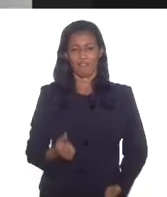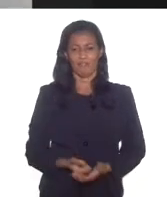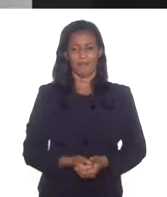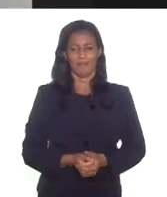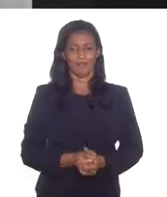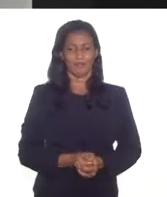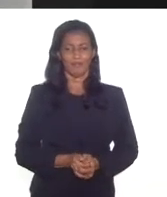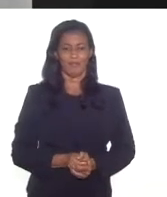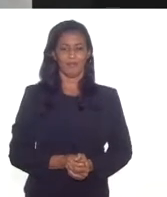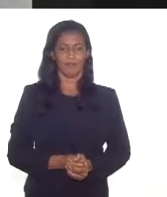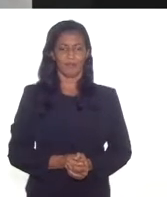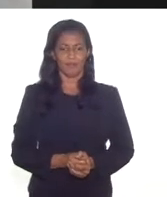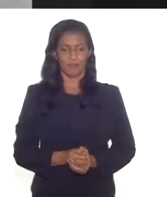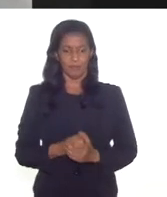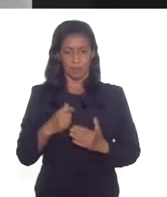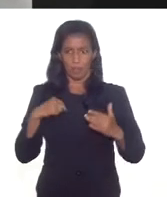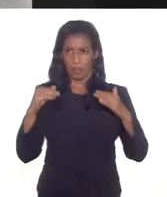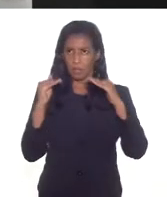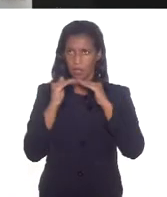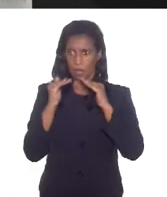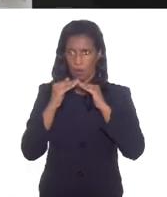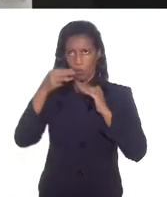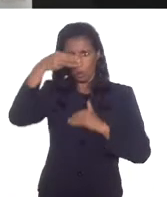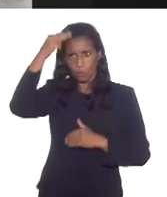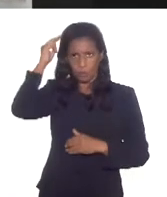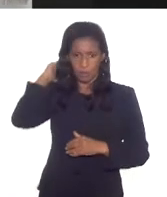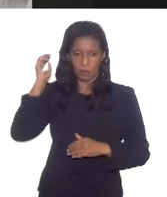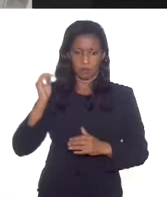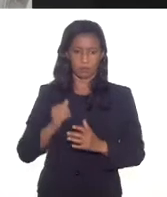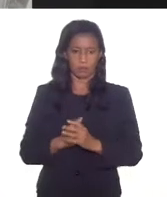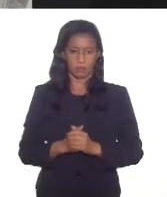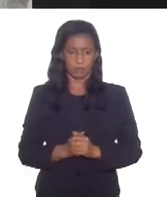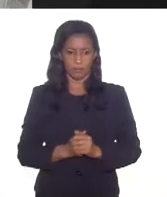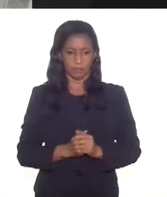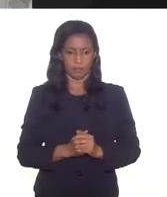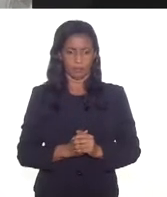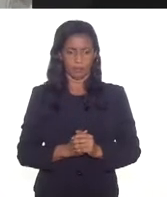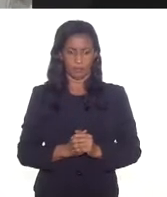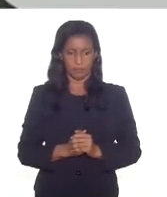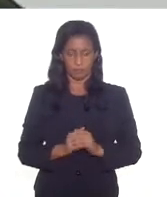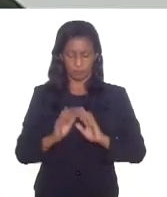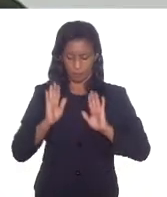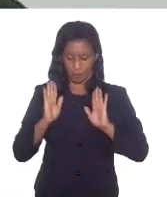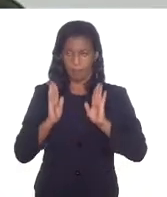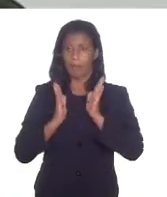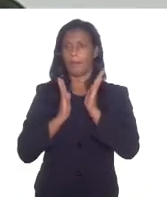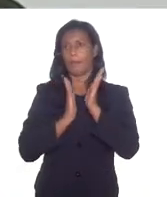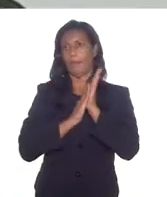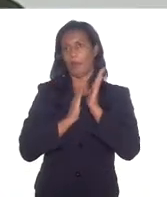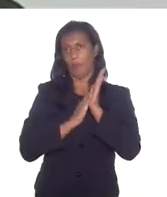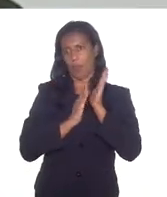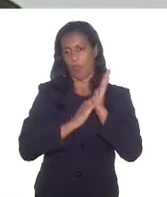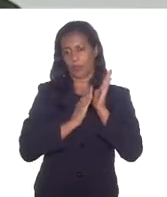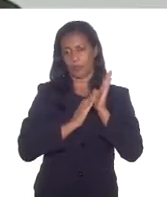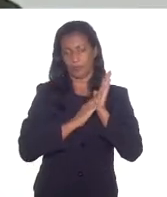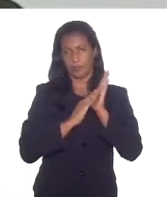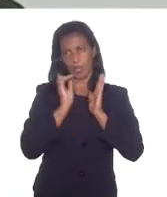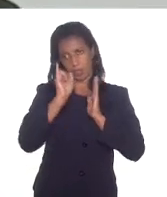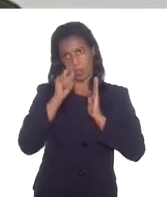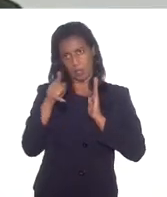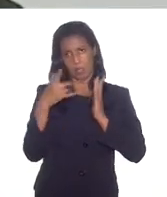Márcio, tem acordo no encaminhamento do deputado Luiz? Senhor presidente, a minha proposta é, se Vossa Excelência assim